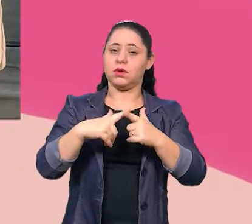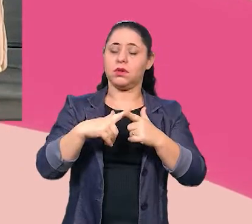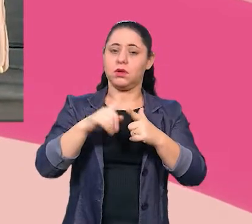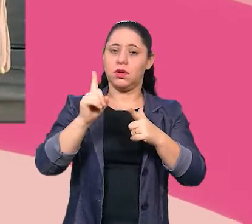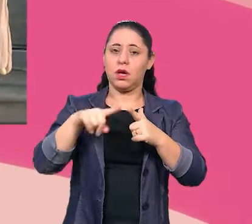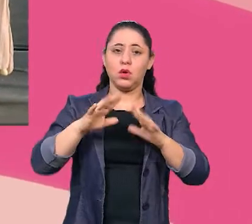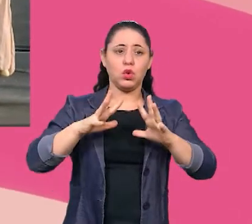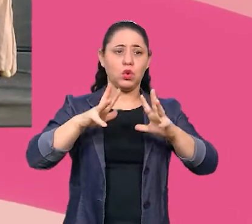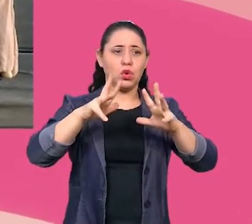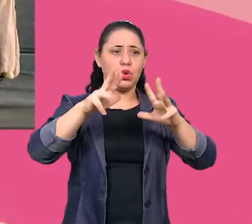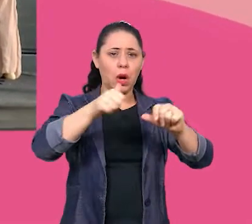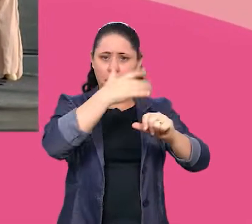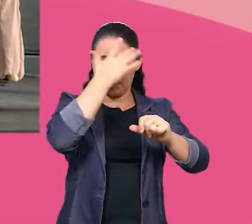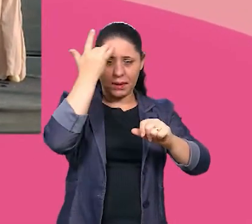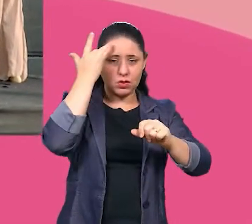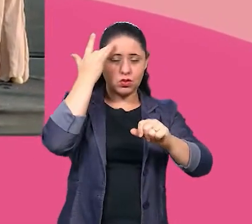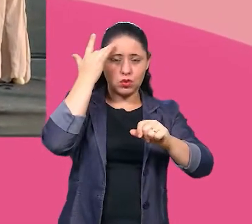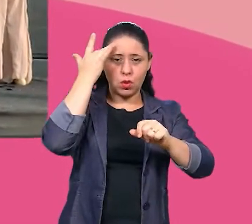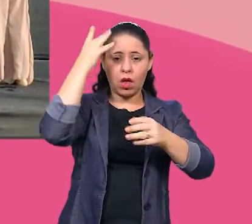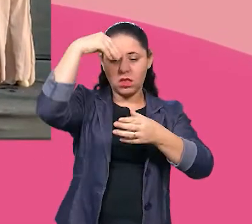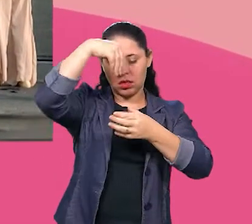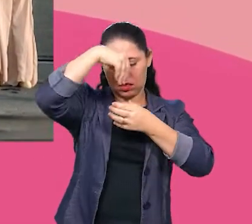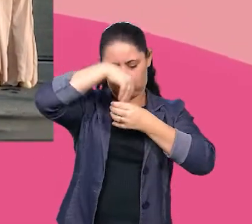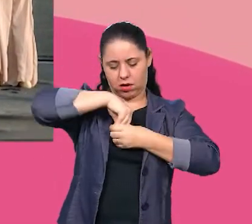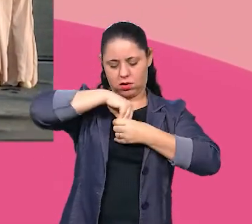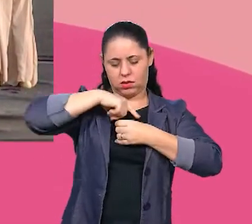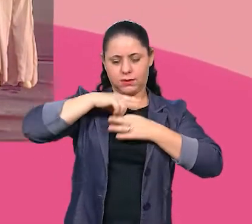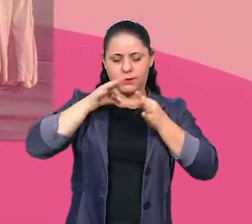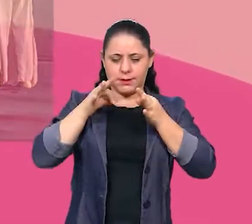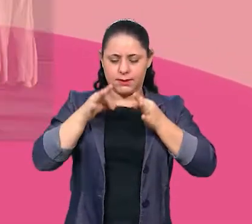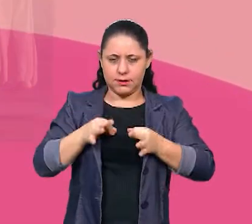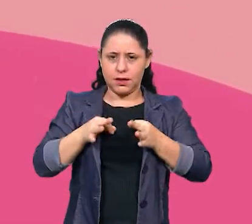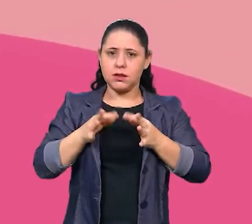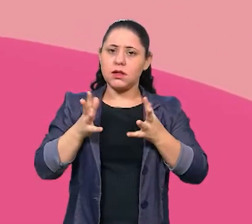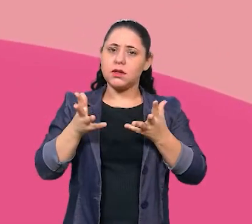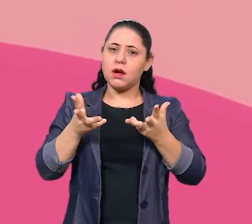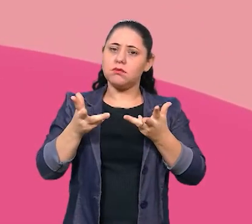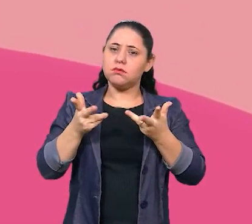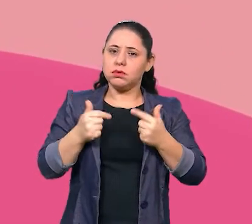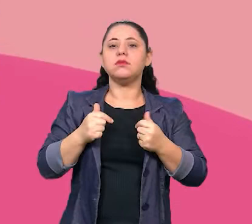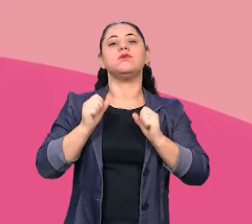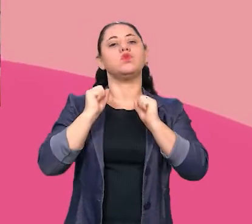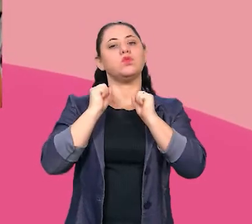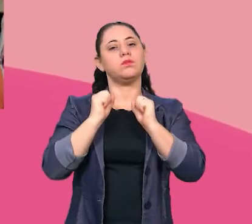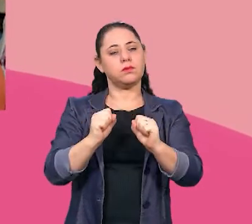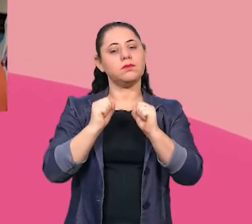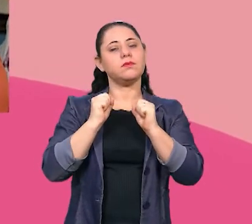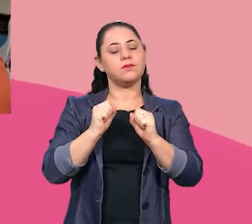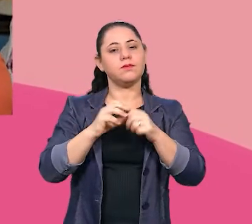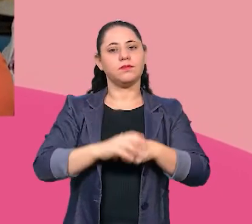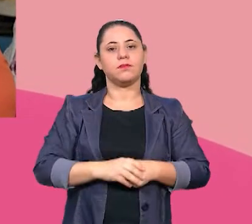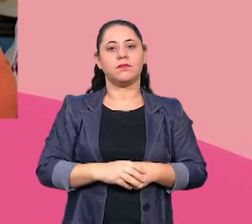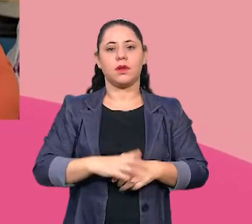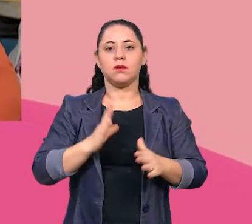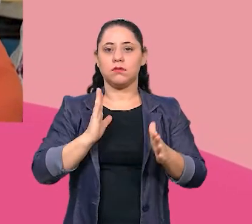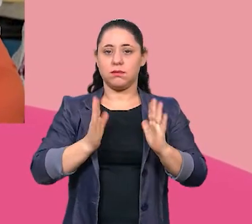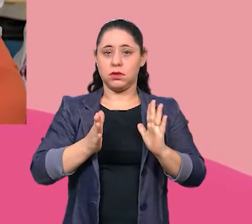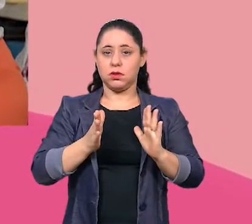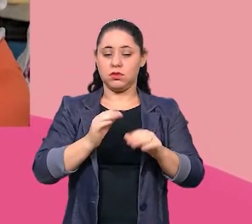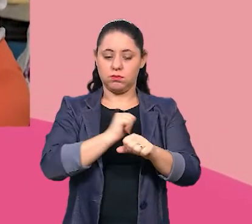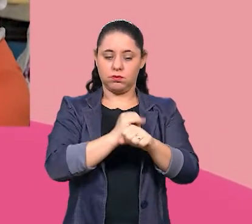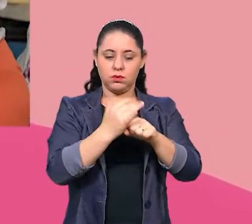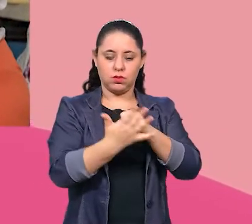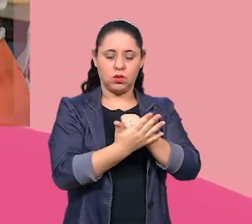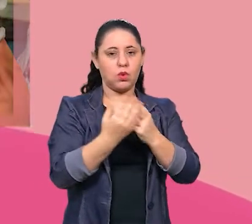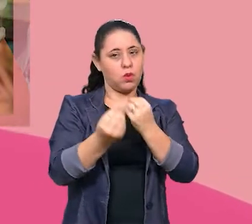essa essência todos os artistas têm, né? Dentro deles, aquela certeza de que eles são capazes, né? E durante esse